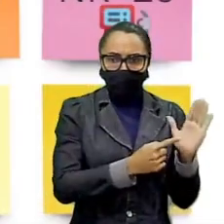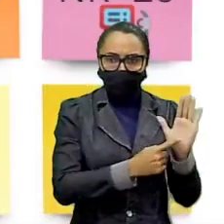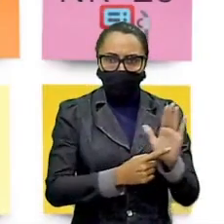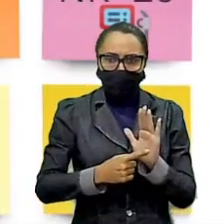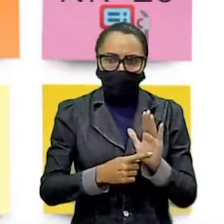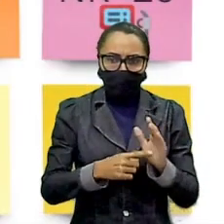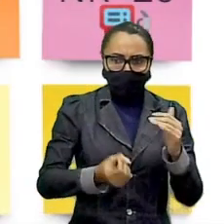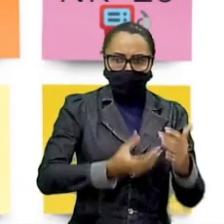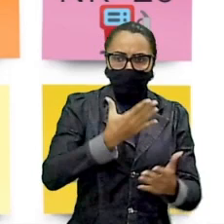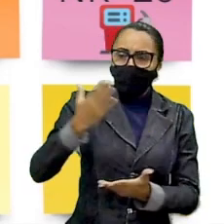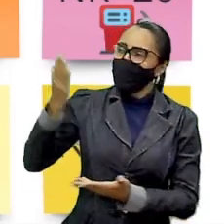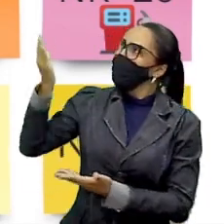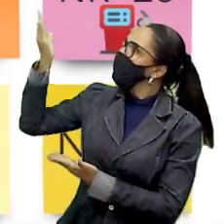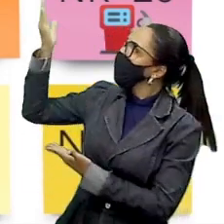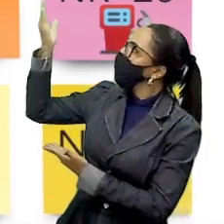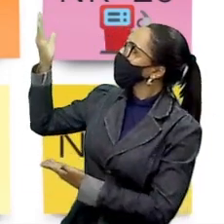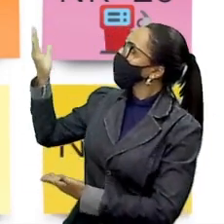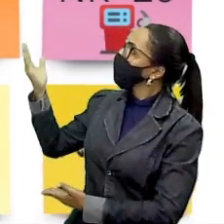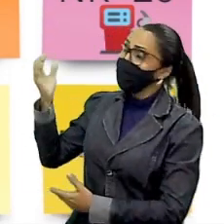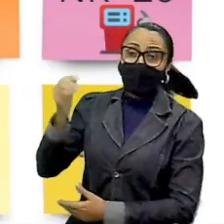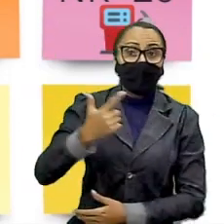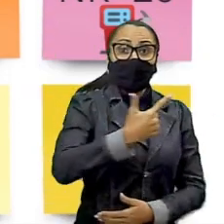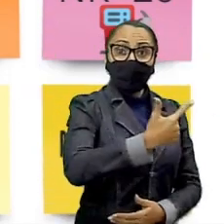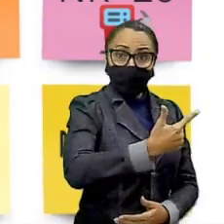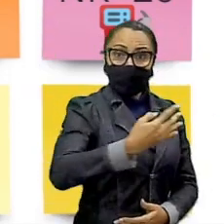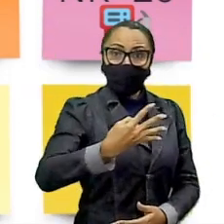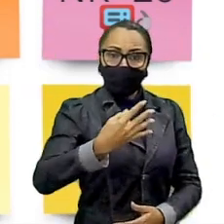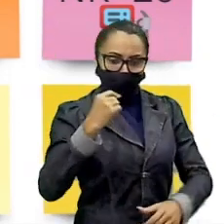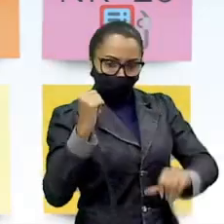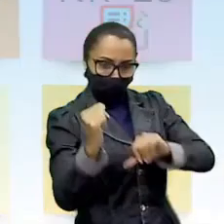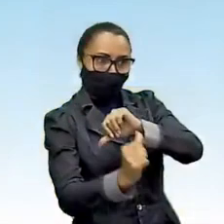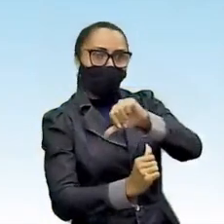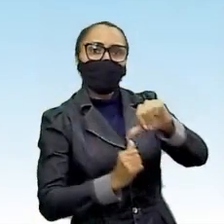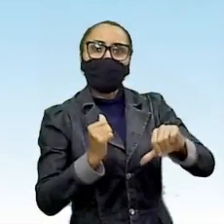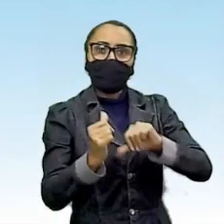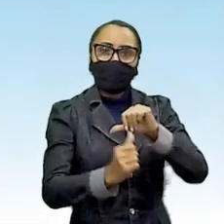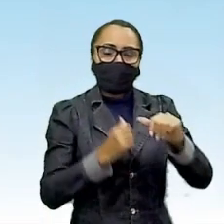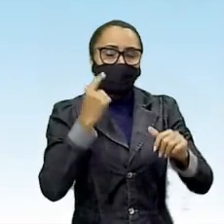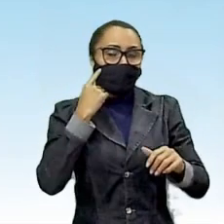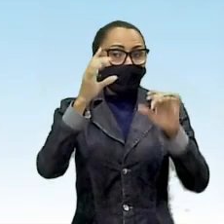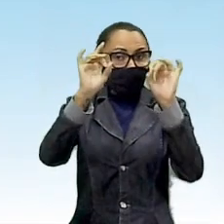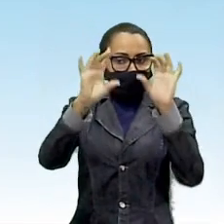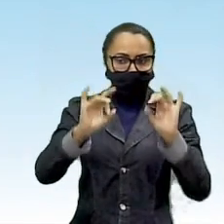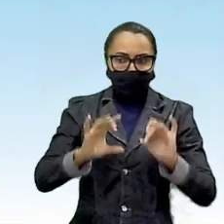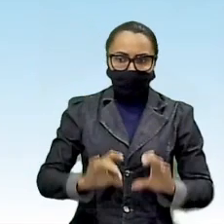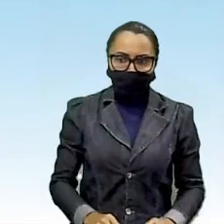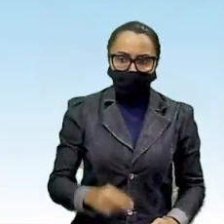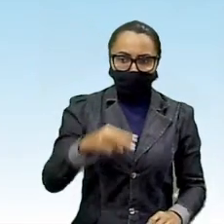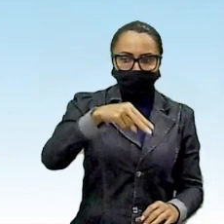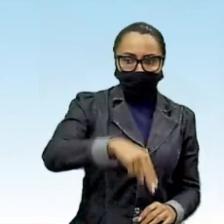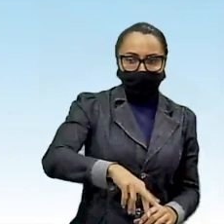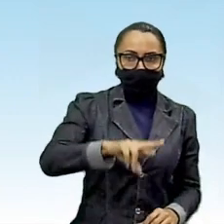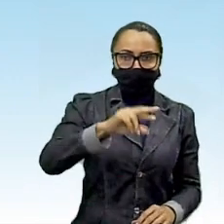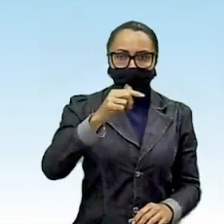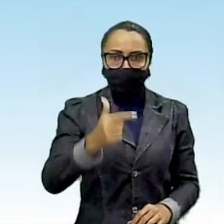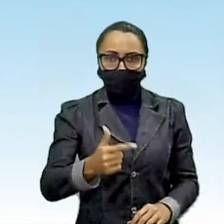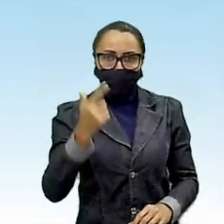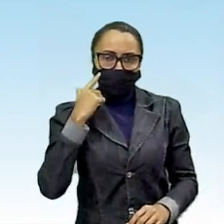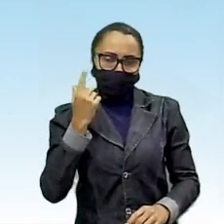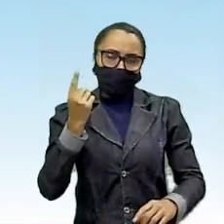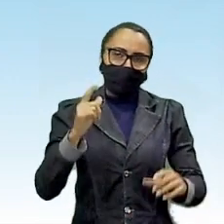né? Então, no total, 24 alterações. E aí, em especial, a NR2, que ela foi revogada,